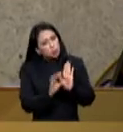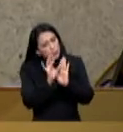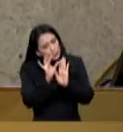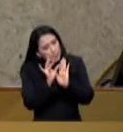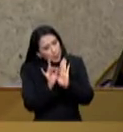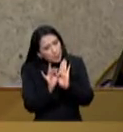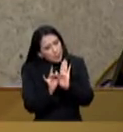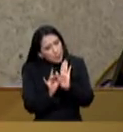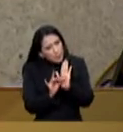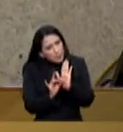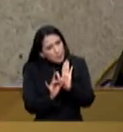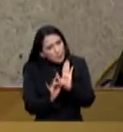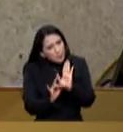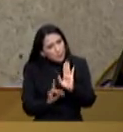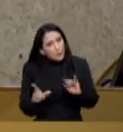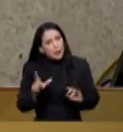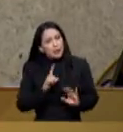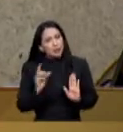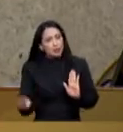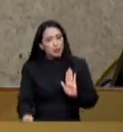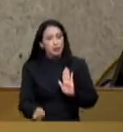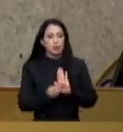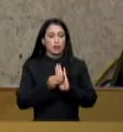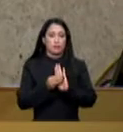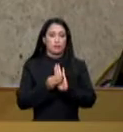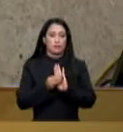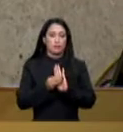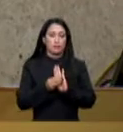compõem o diploma impugnado.